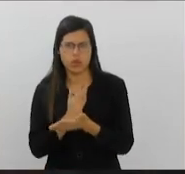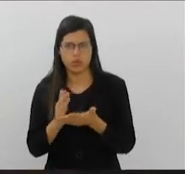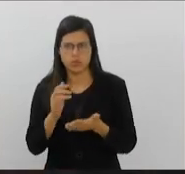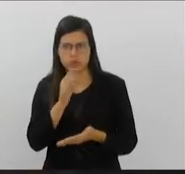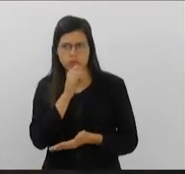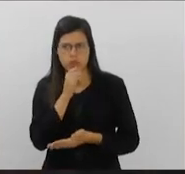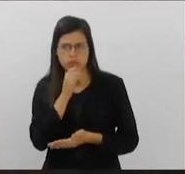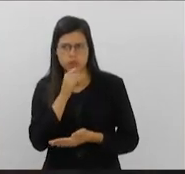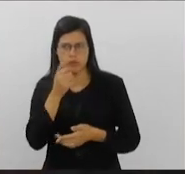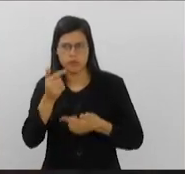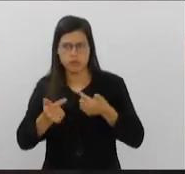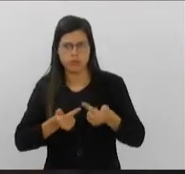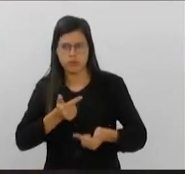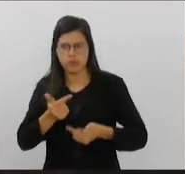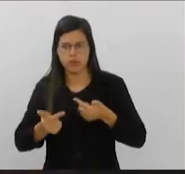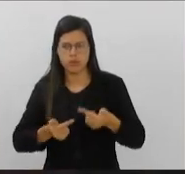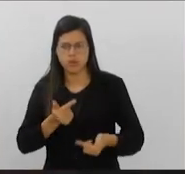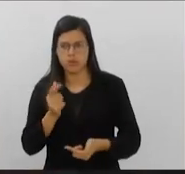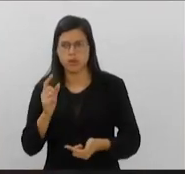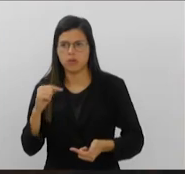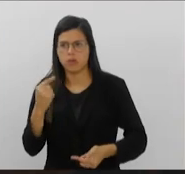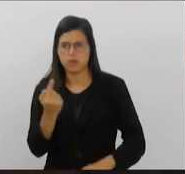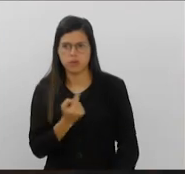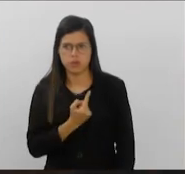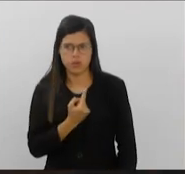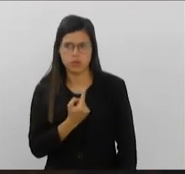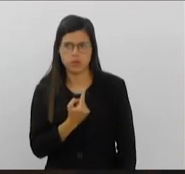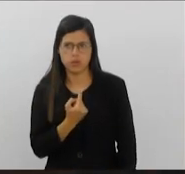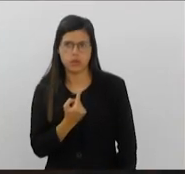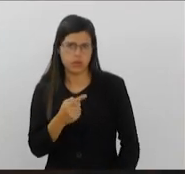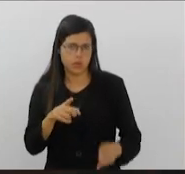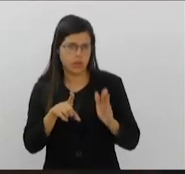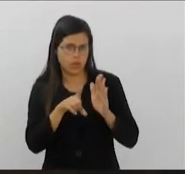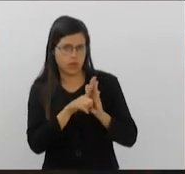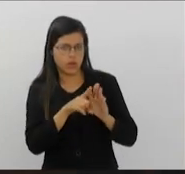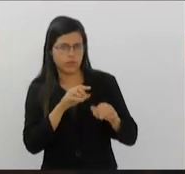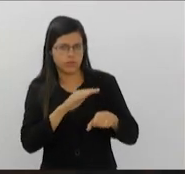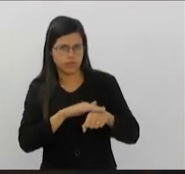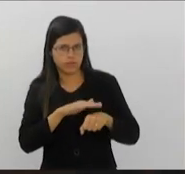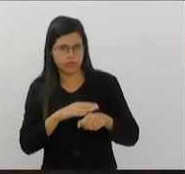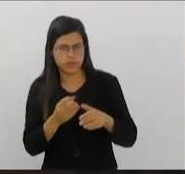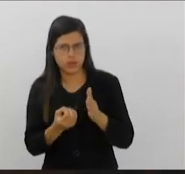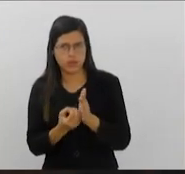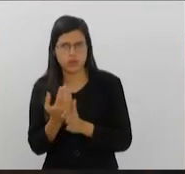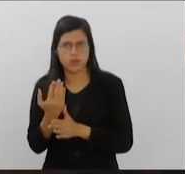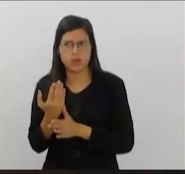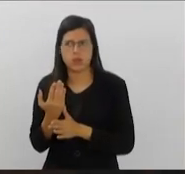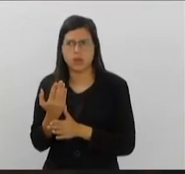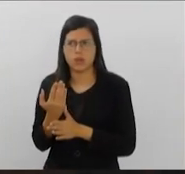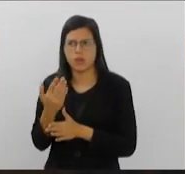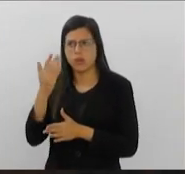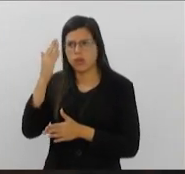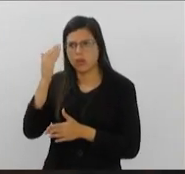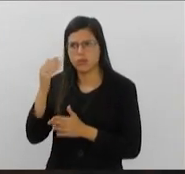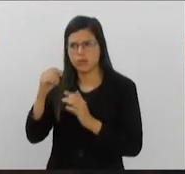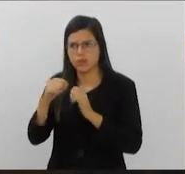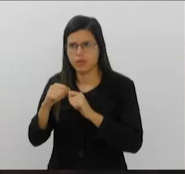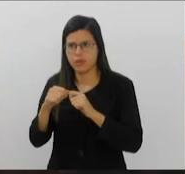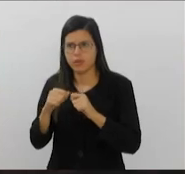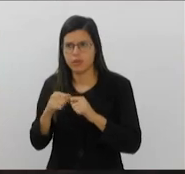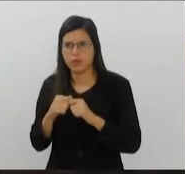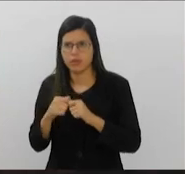alguns exemplos do trabalho que nós, nesse caso aqui, são leis de minha autoria, porque me vieram à cabeça, eu sei bem o que eu faço no